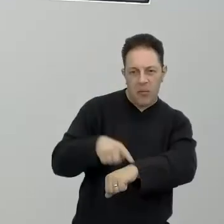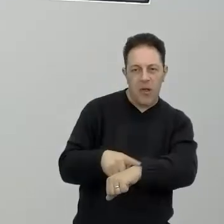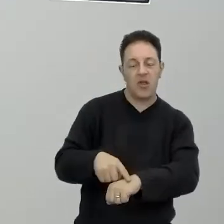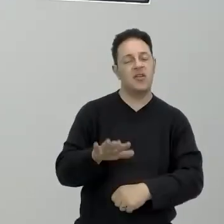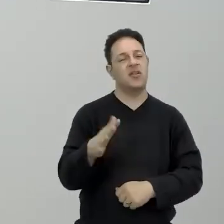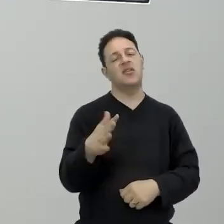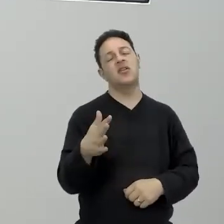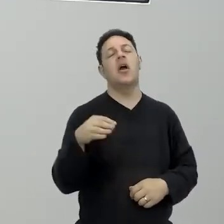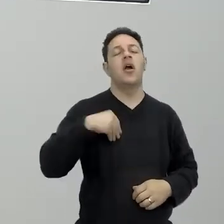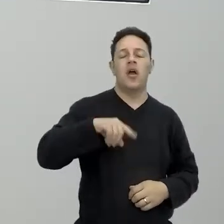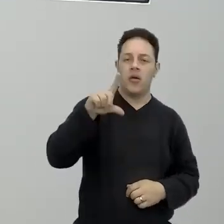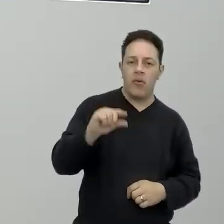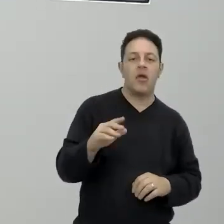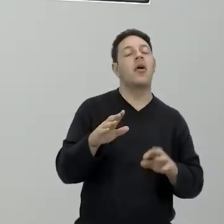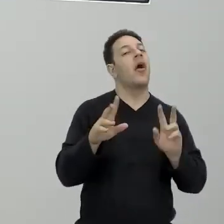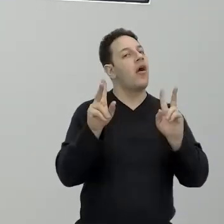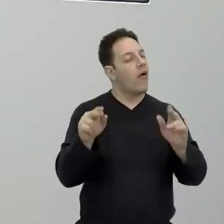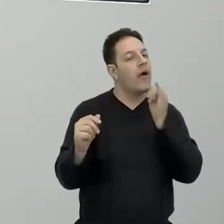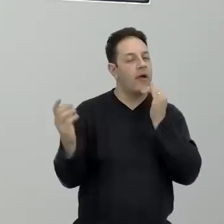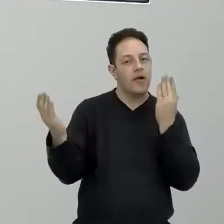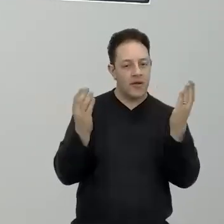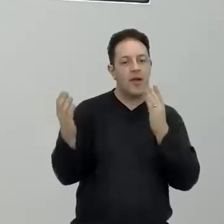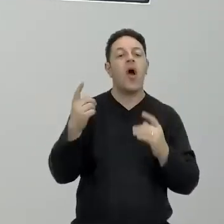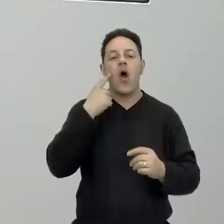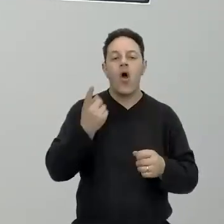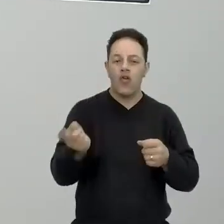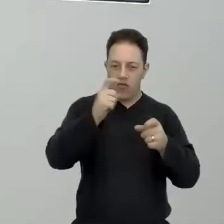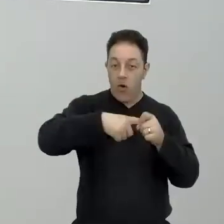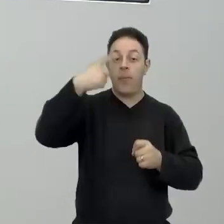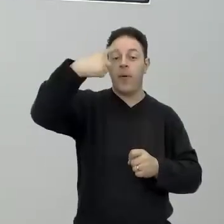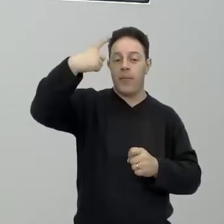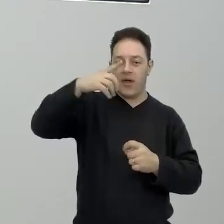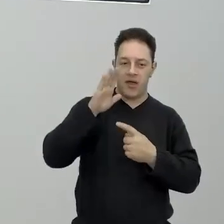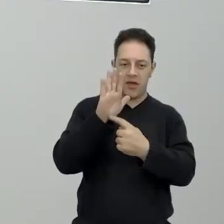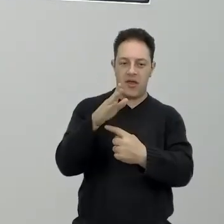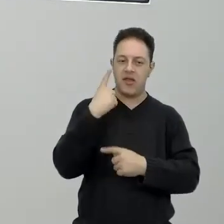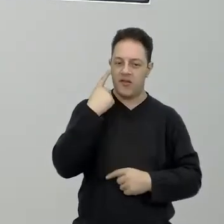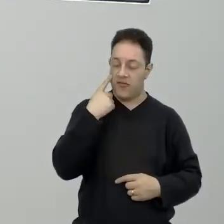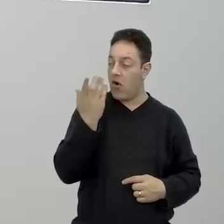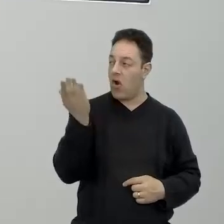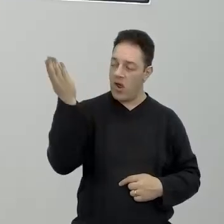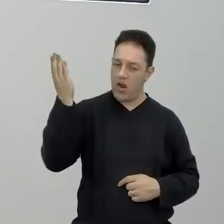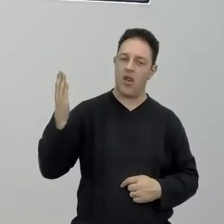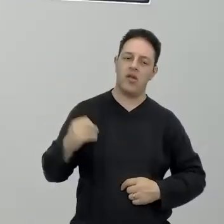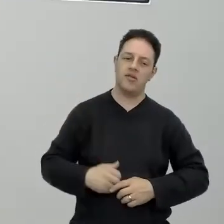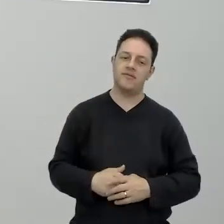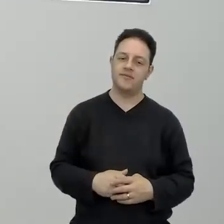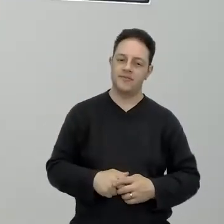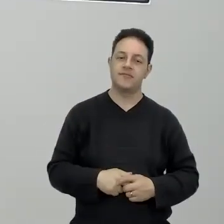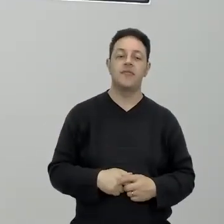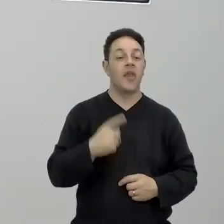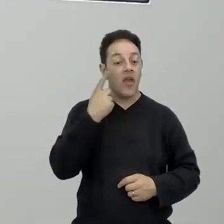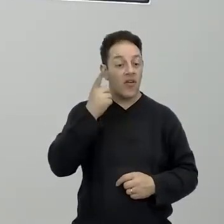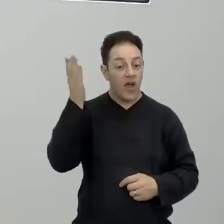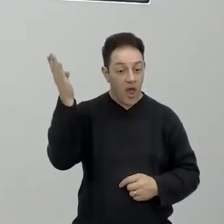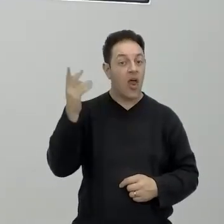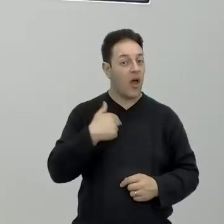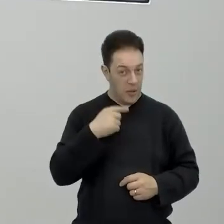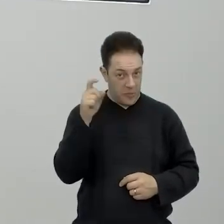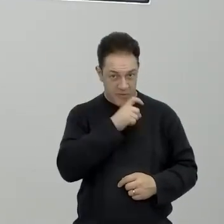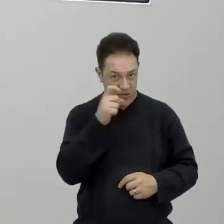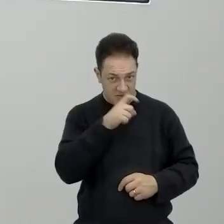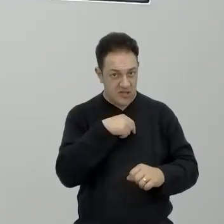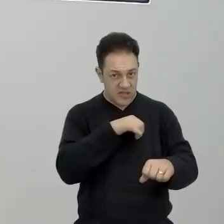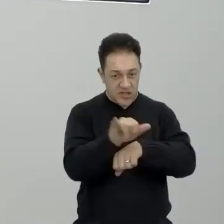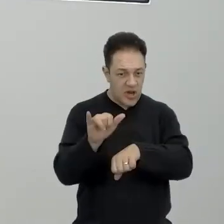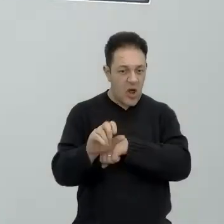eu mostrei no primeiro slide. Até vou voltar lá no primeiro slide para vocês verem, né, se eu estou falando alguma